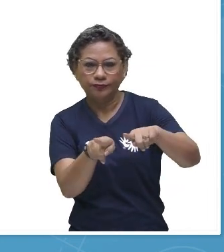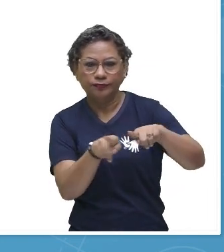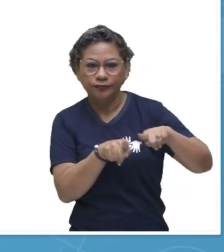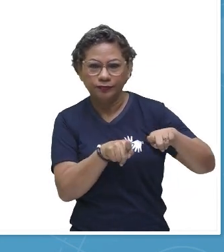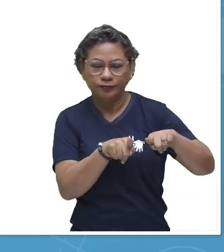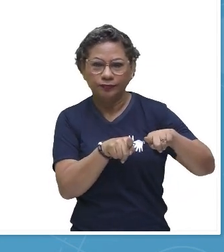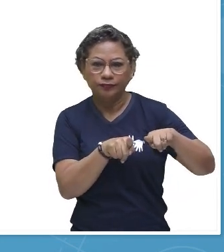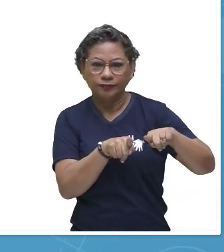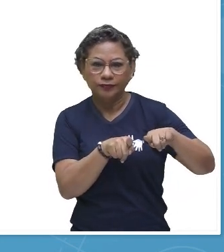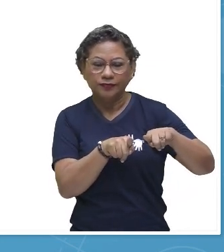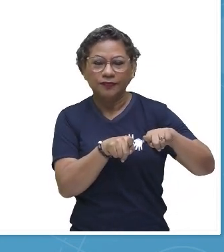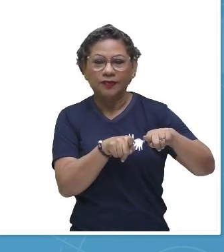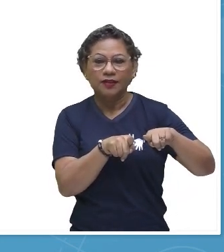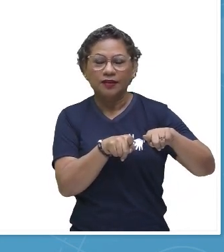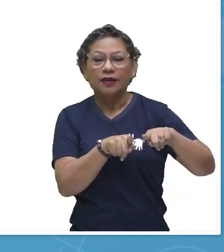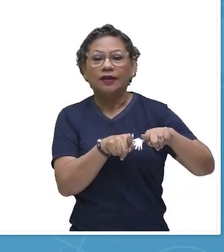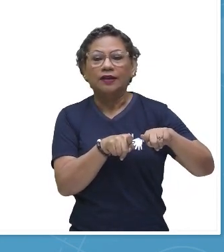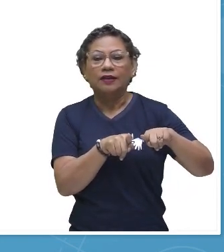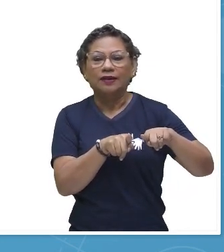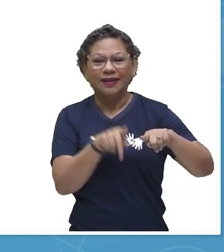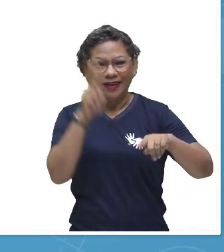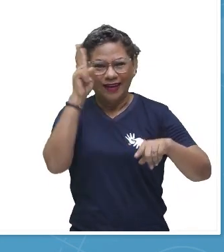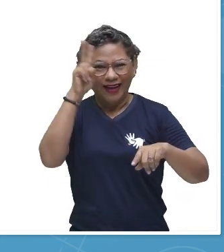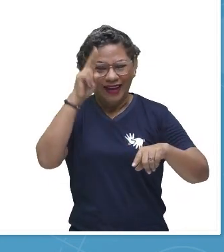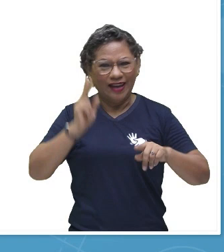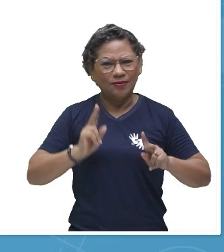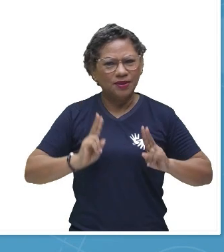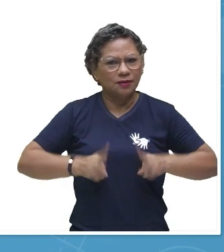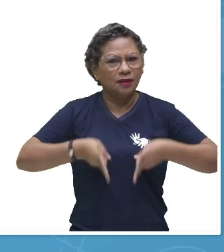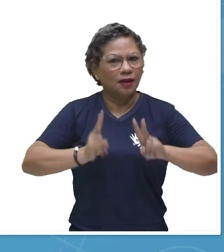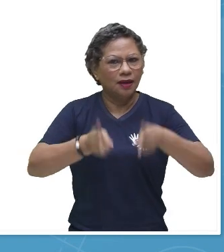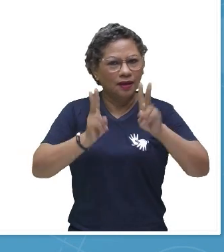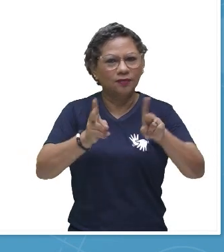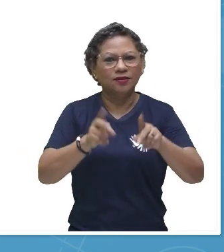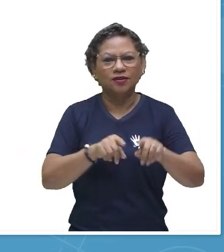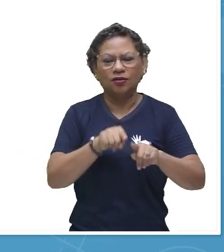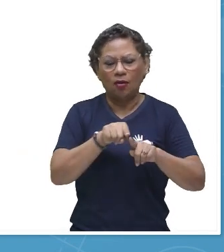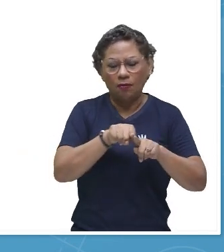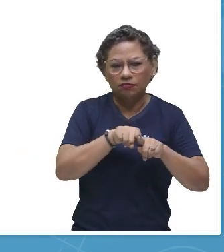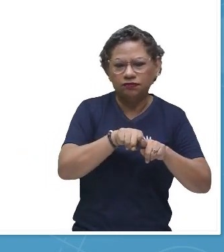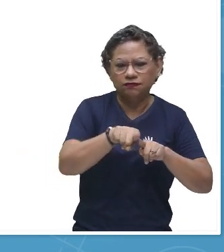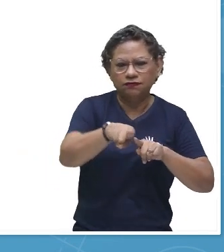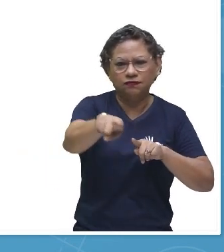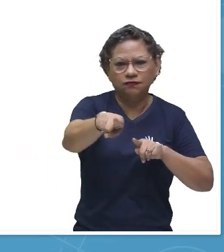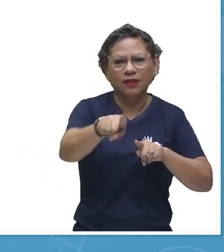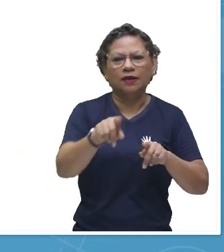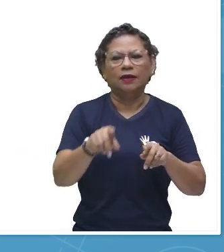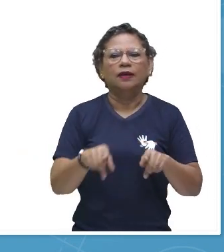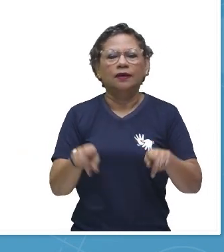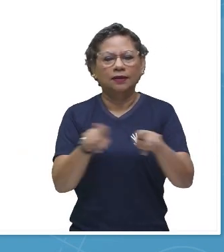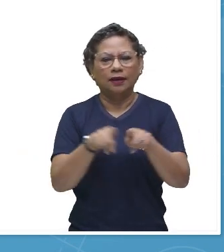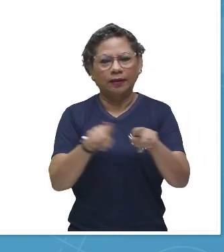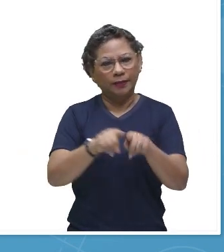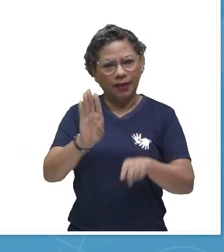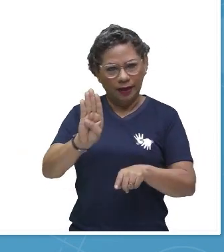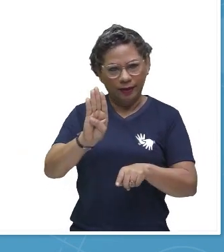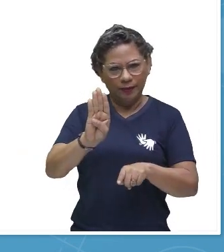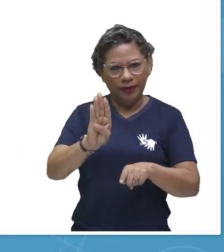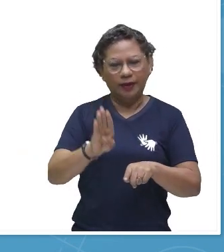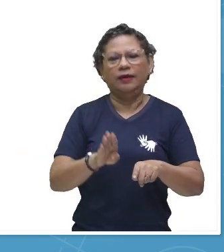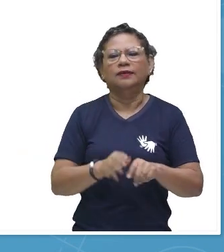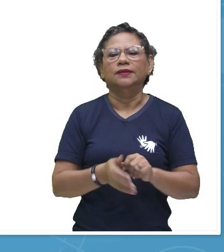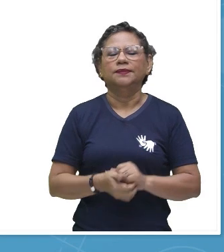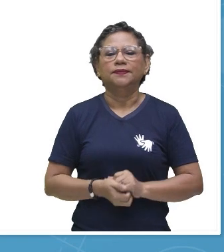A continua para os dois lados e a reta B também. E aqui a